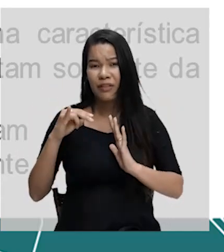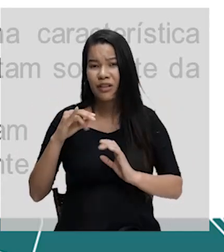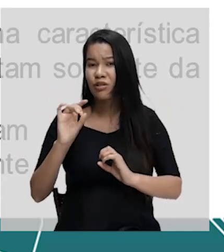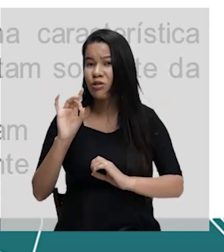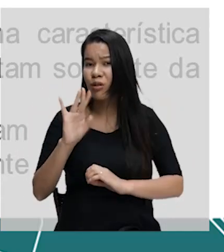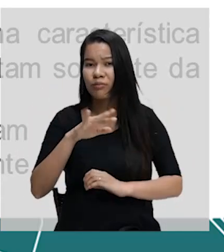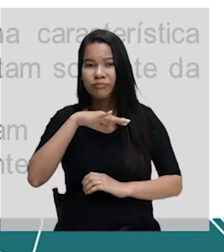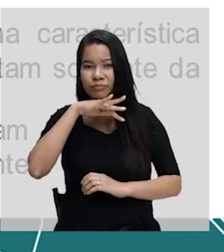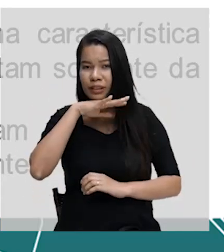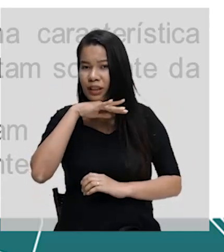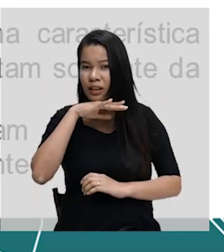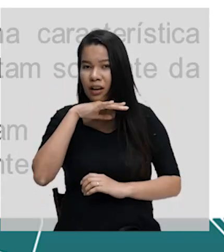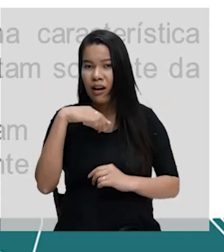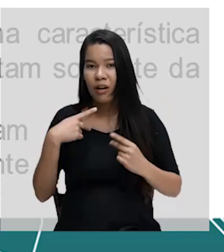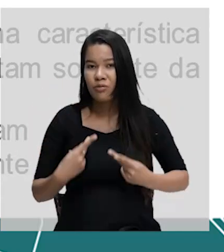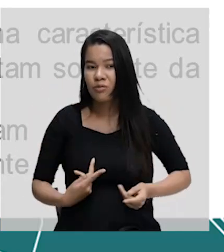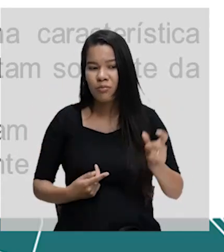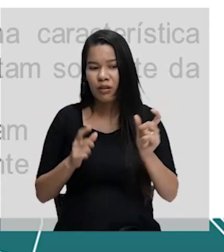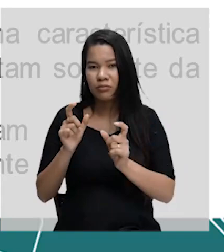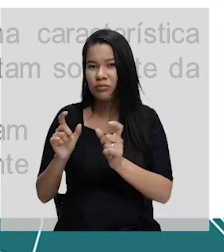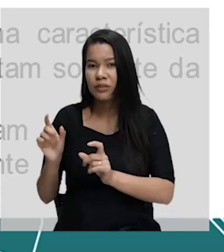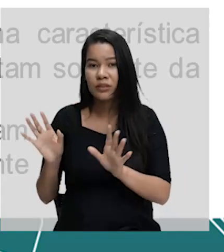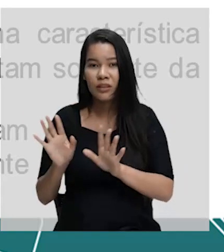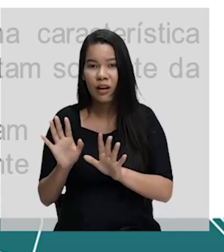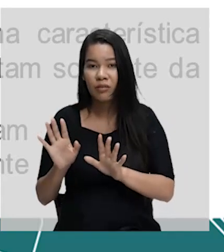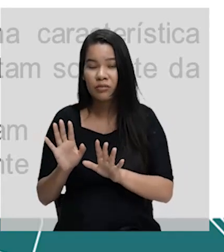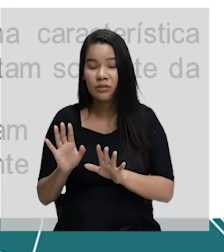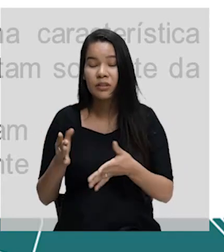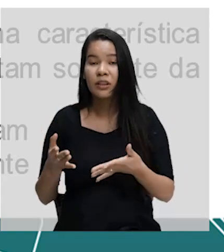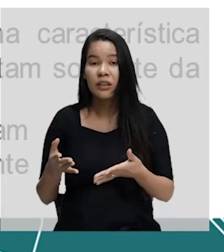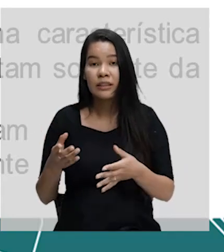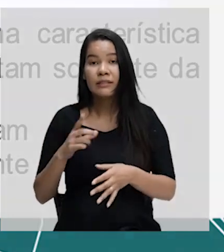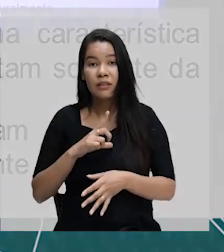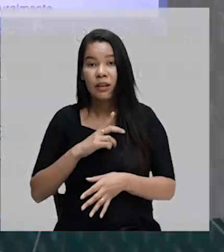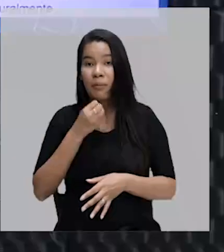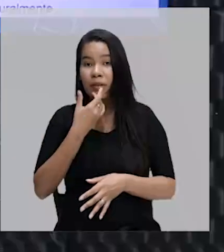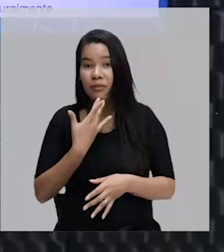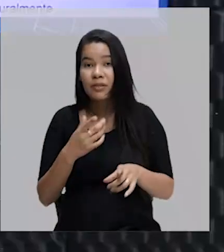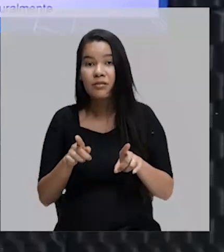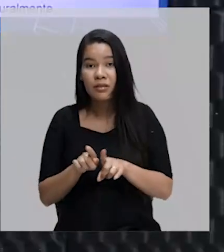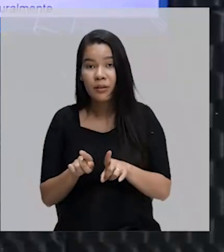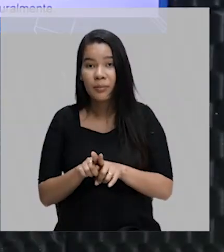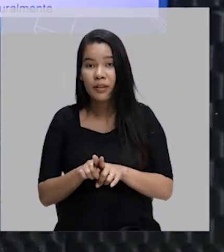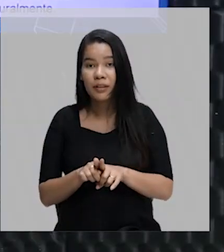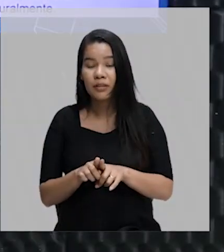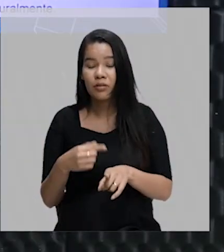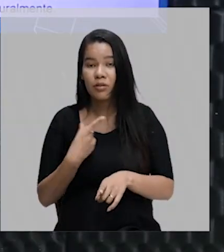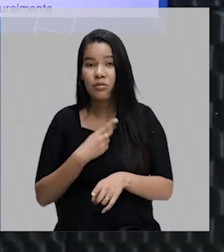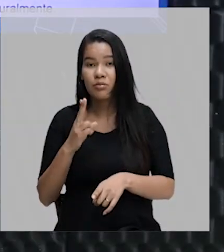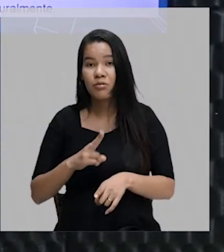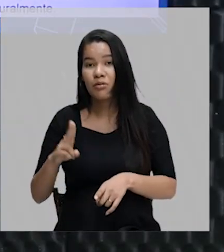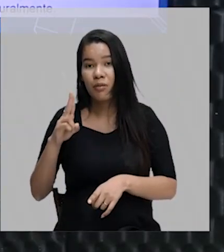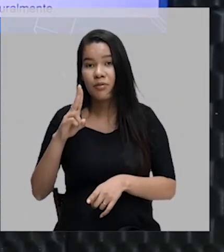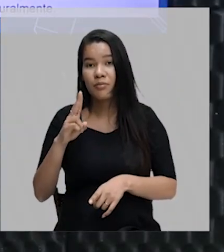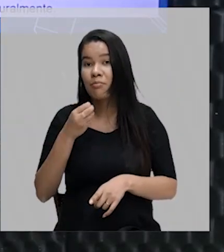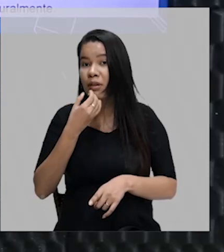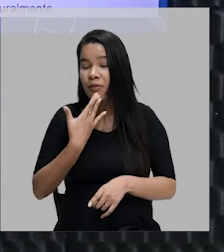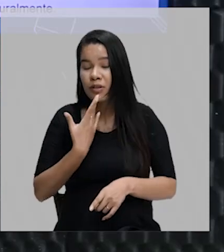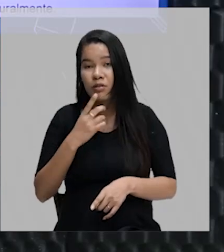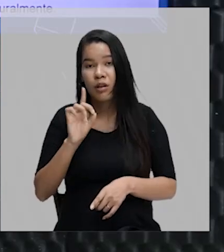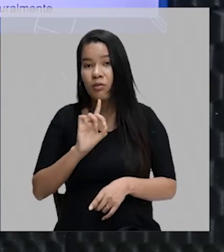Inclusive, nós usamos até hoje para o benefício da nossa economia, né? Então, nós temos aí melhoramento